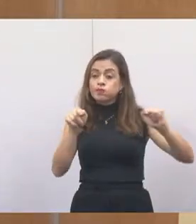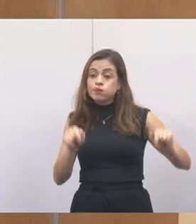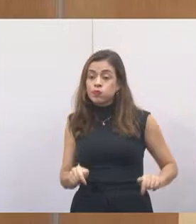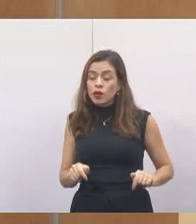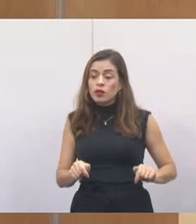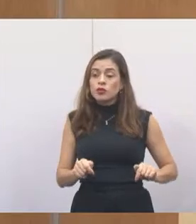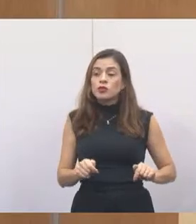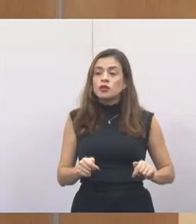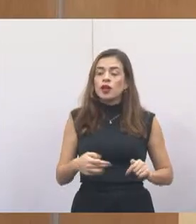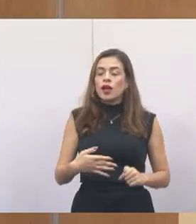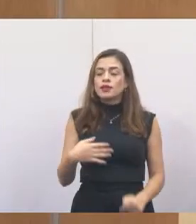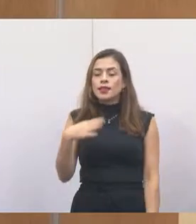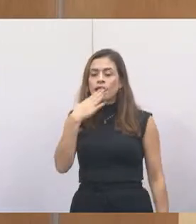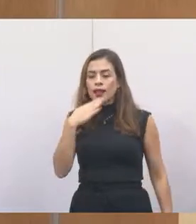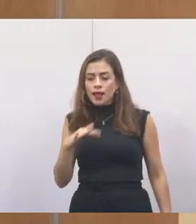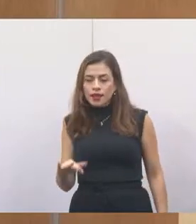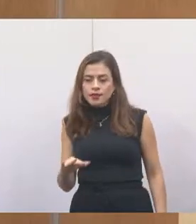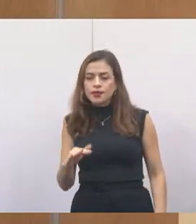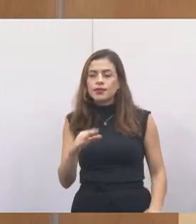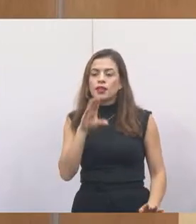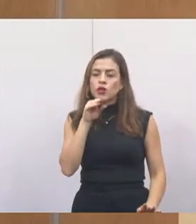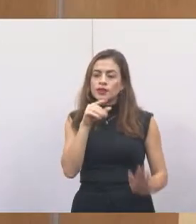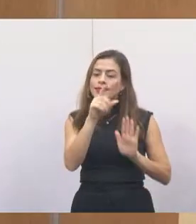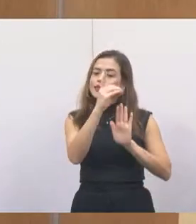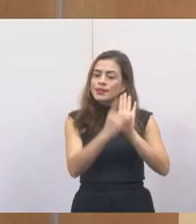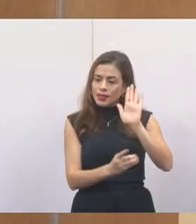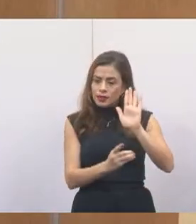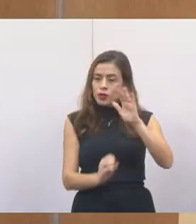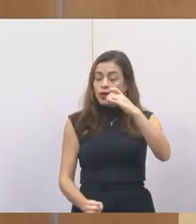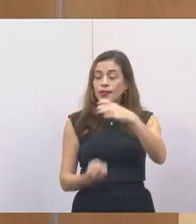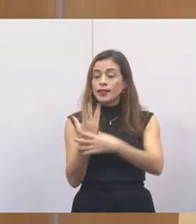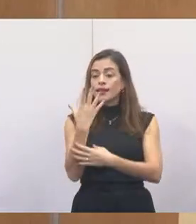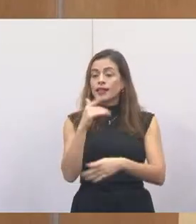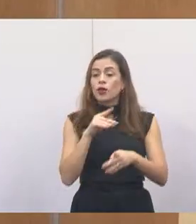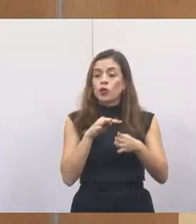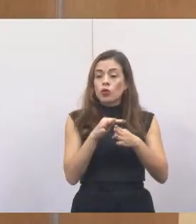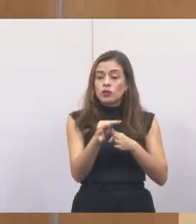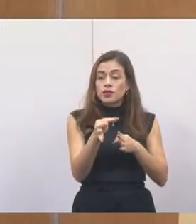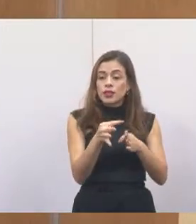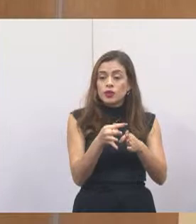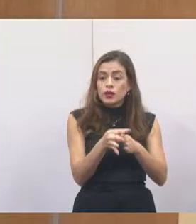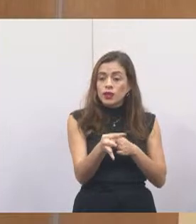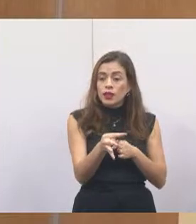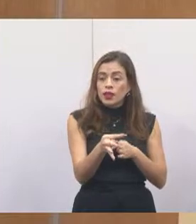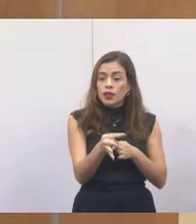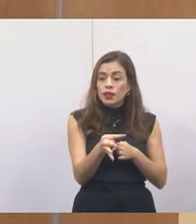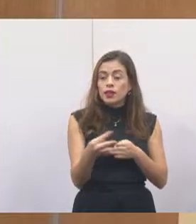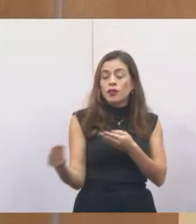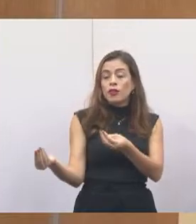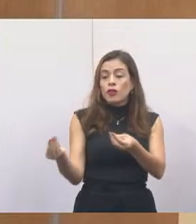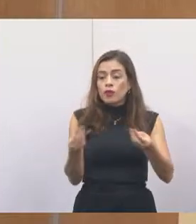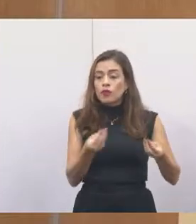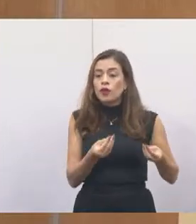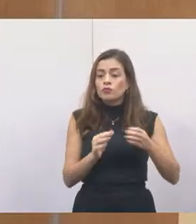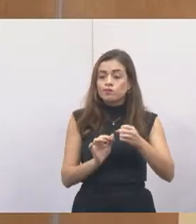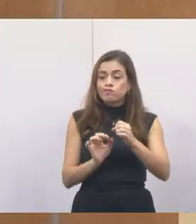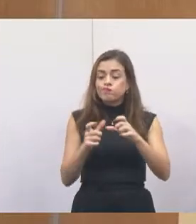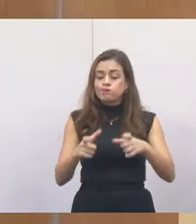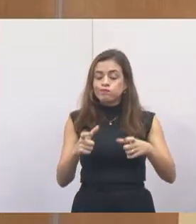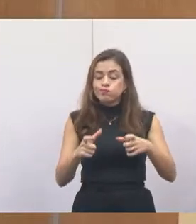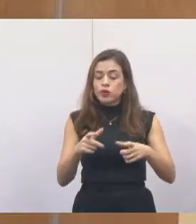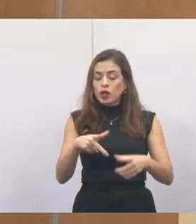direitos da criança e adolescente e cria o Conselho Tutelar, institui o Fundo Municipal e dá outras